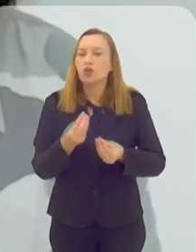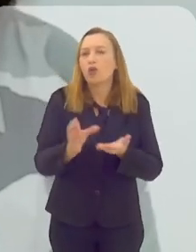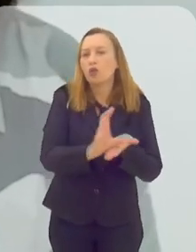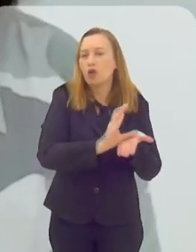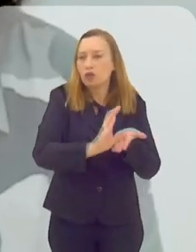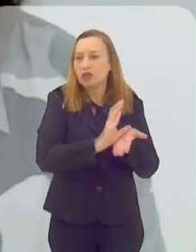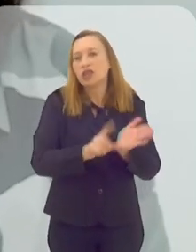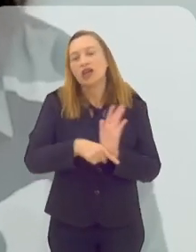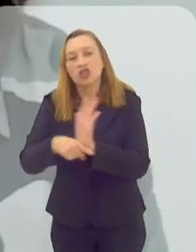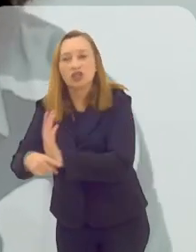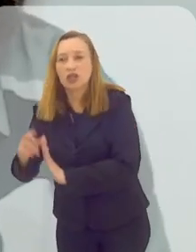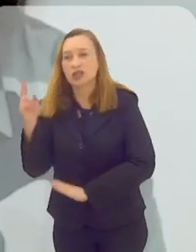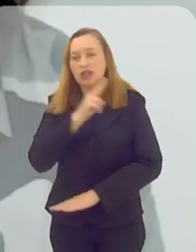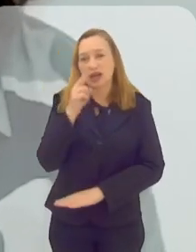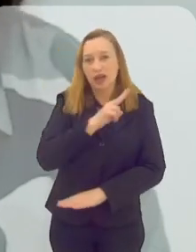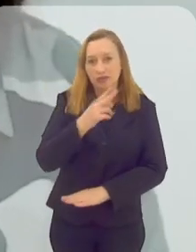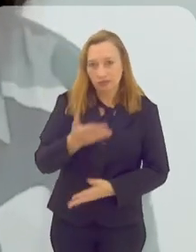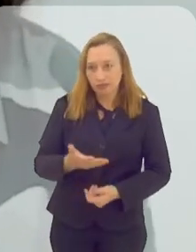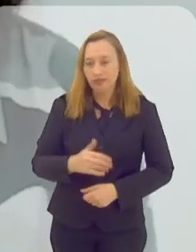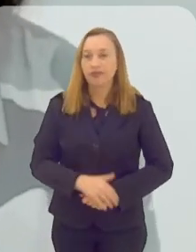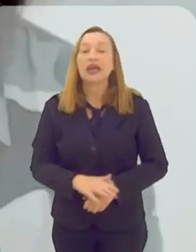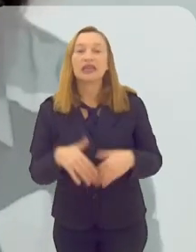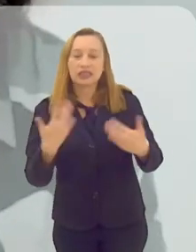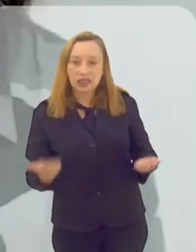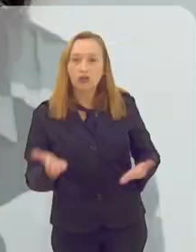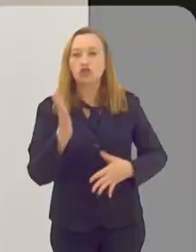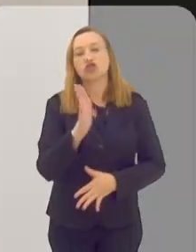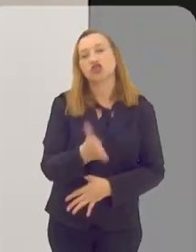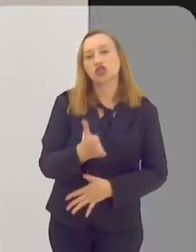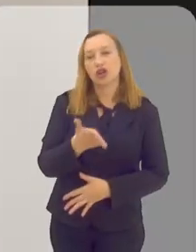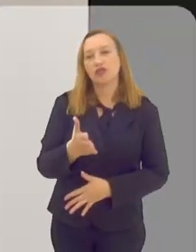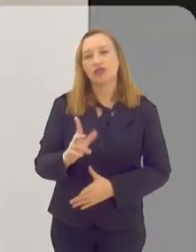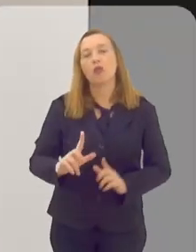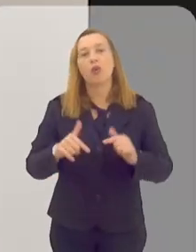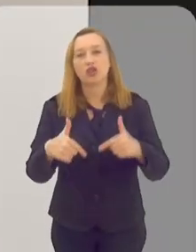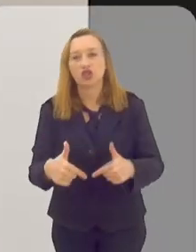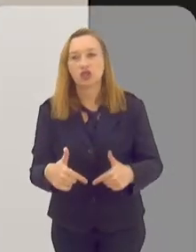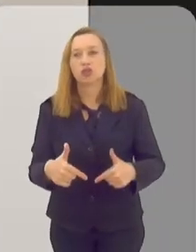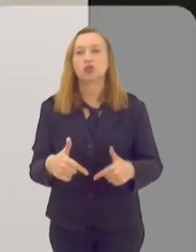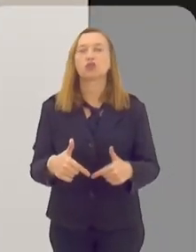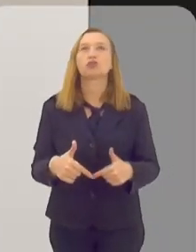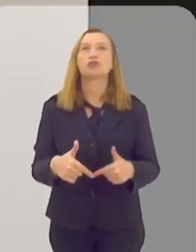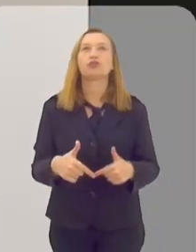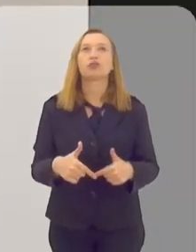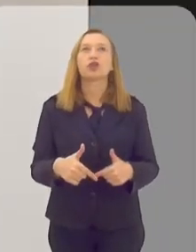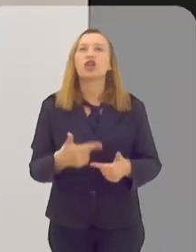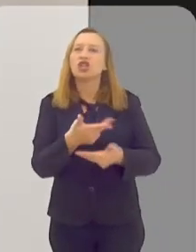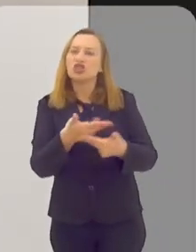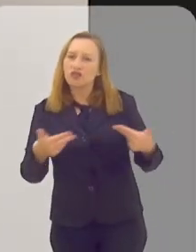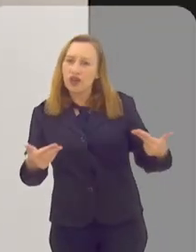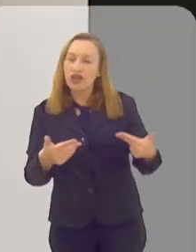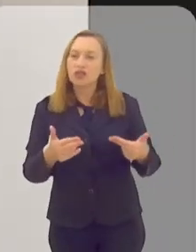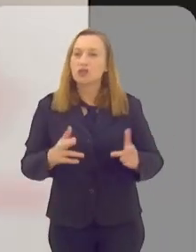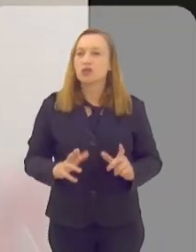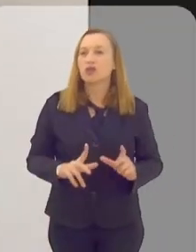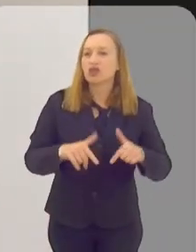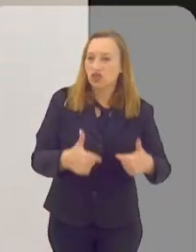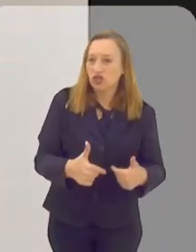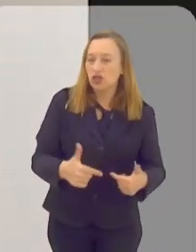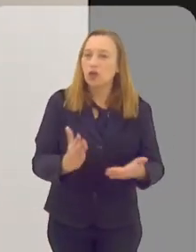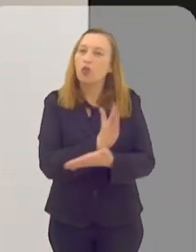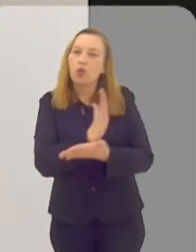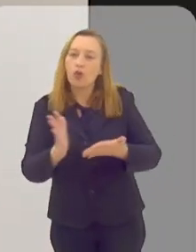de que forma, né, o Conselho pode ajudar a acelerar esse processo? Então, a gente já fez uma ação, né, a gente tem